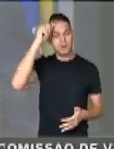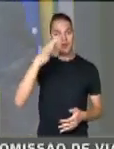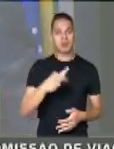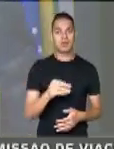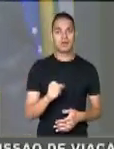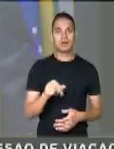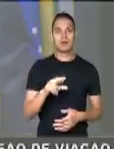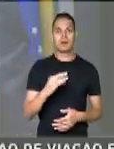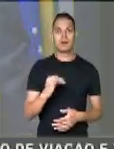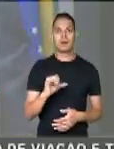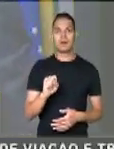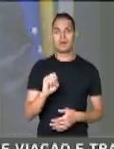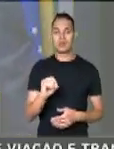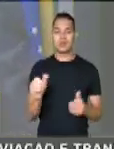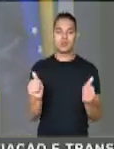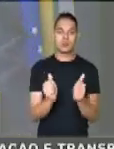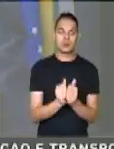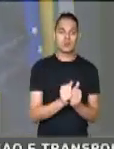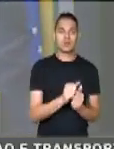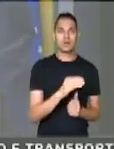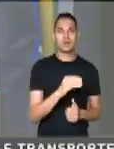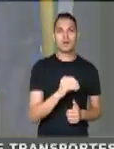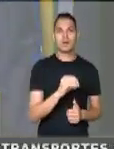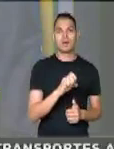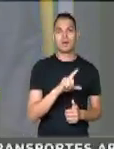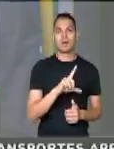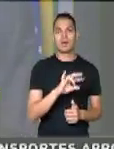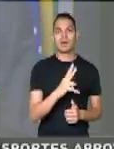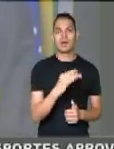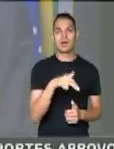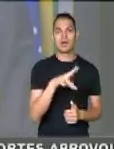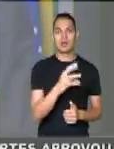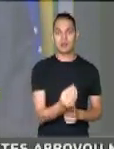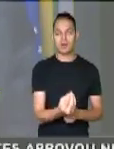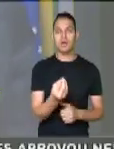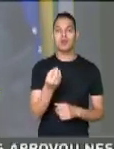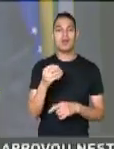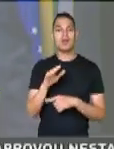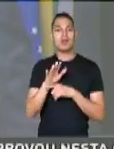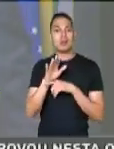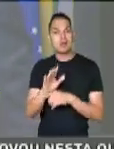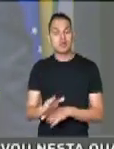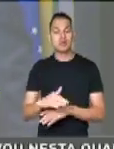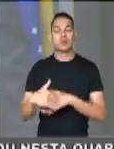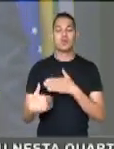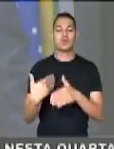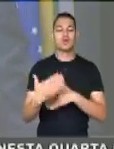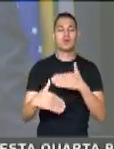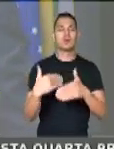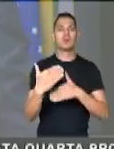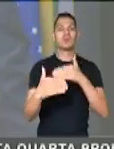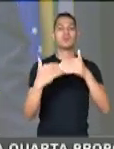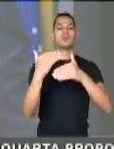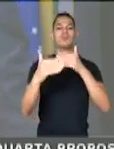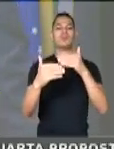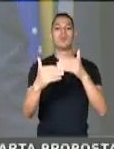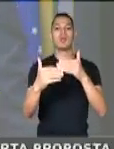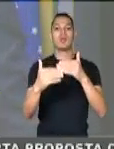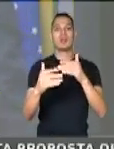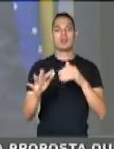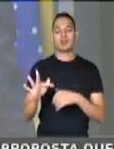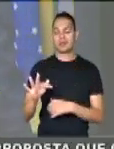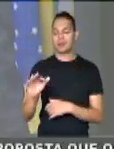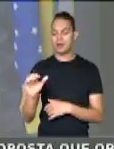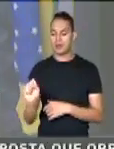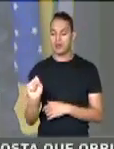Pimenta, que junto com o Pelinho possibilitaram, já encerrando, possibilitaram o processo de desenvolvimento de Feira